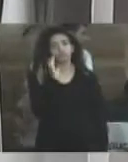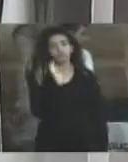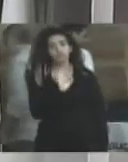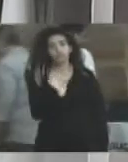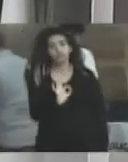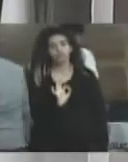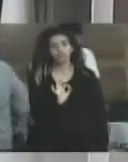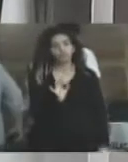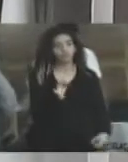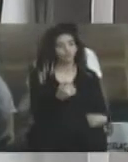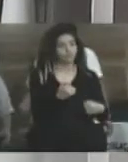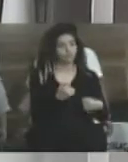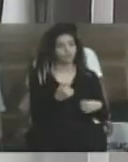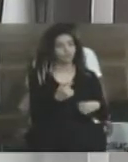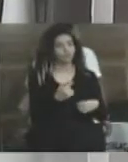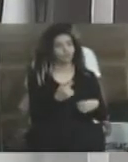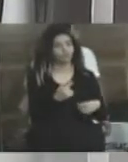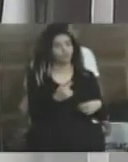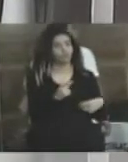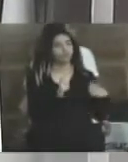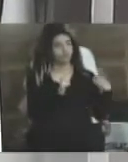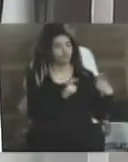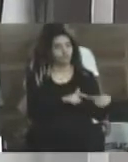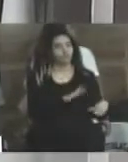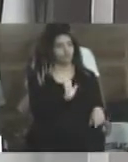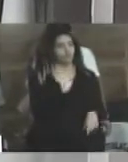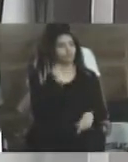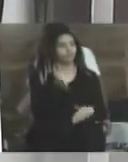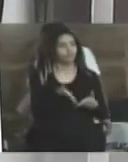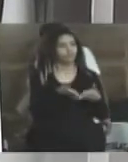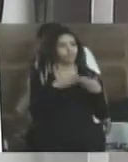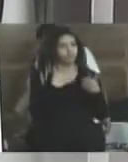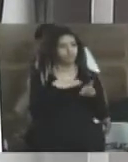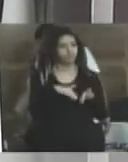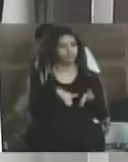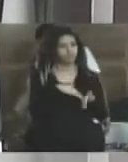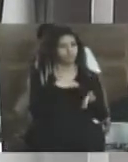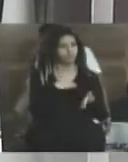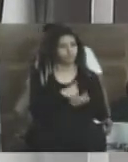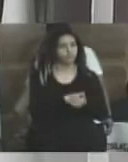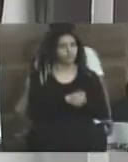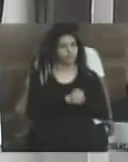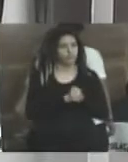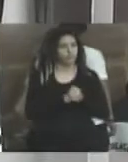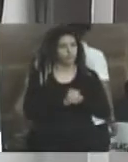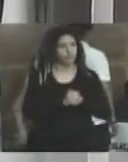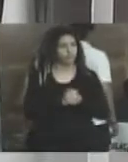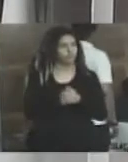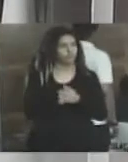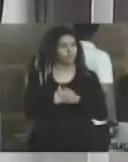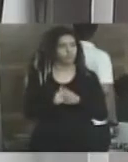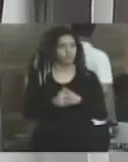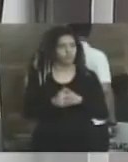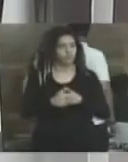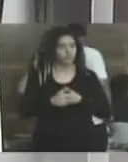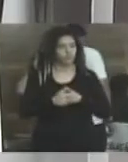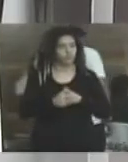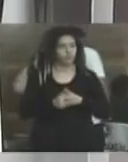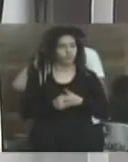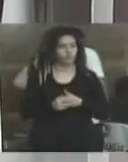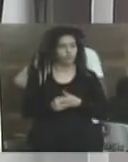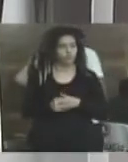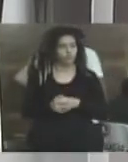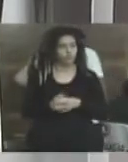o endereço, já pedi ao secretário da oposição, lá tem um posto de saúde que funciona, está funcionando